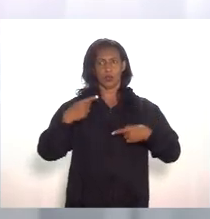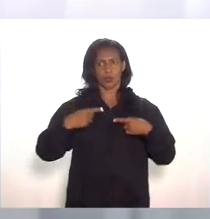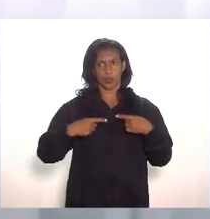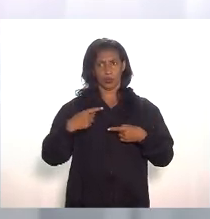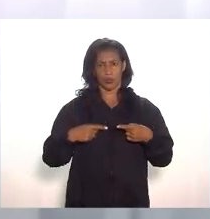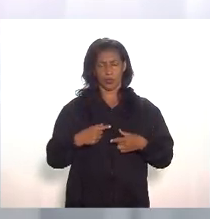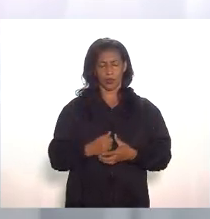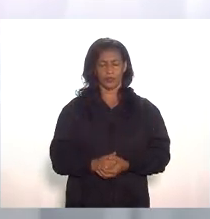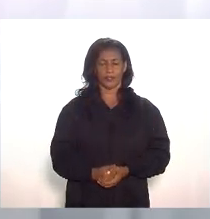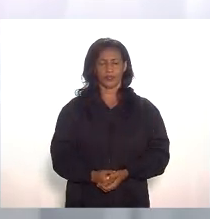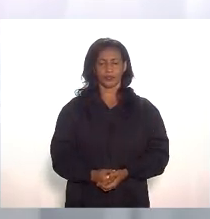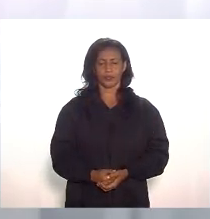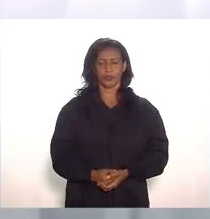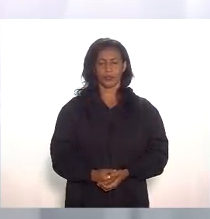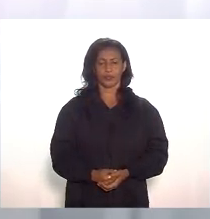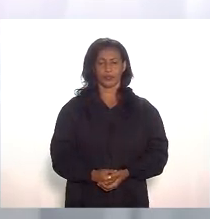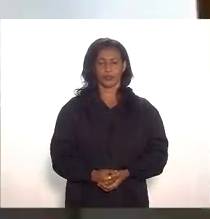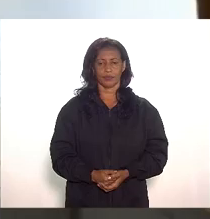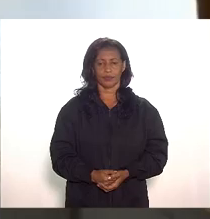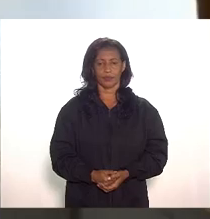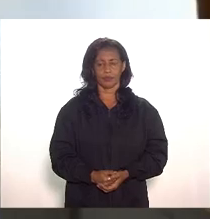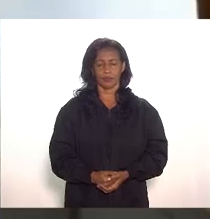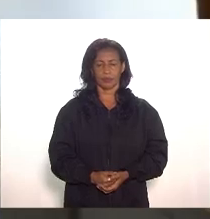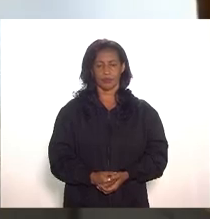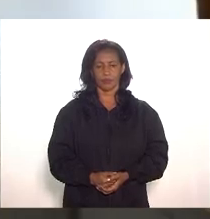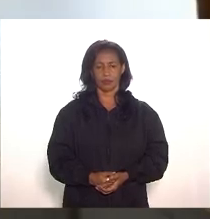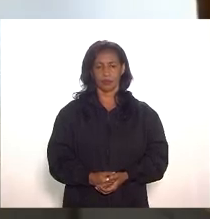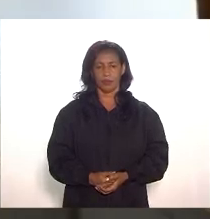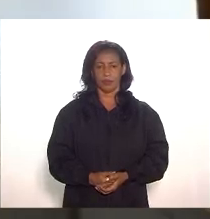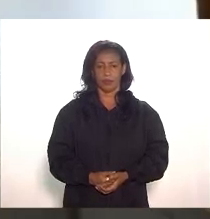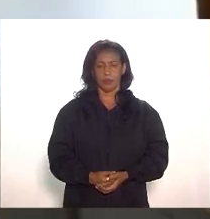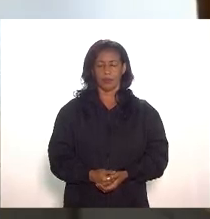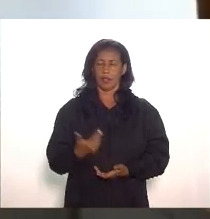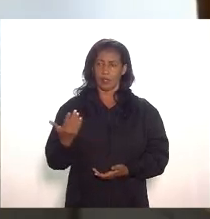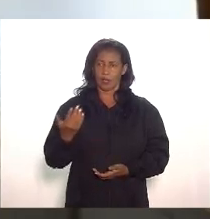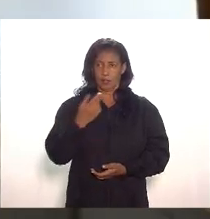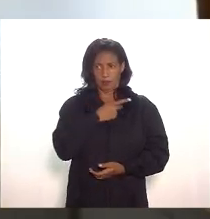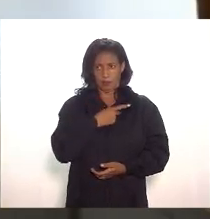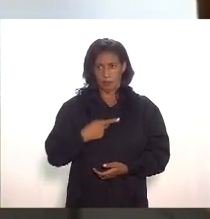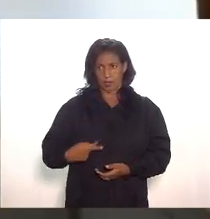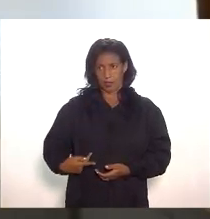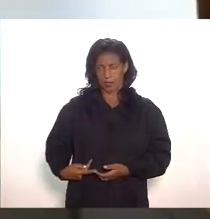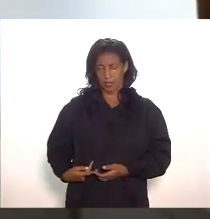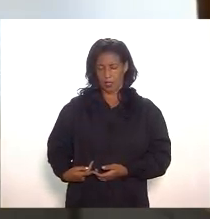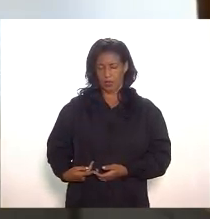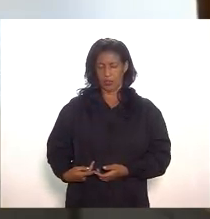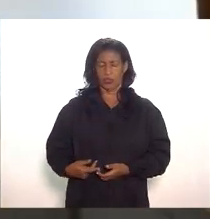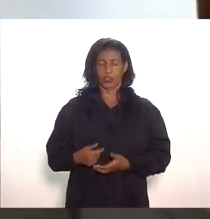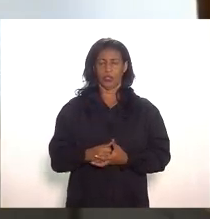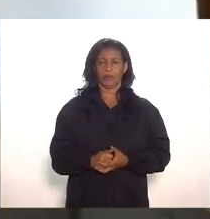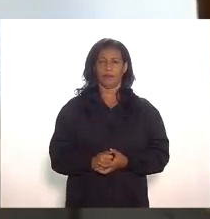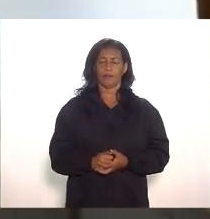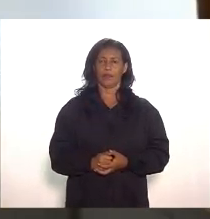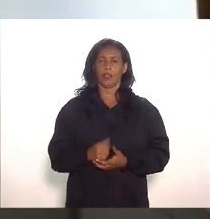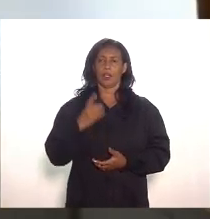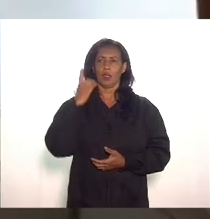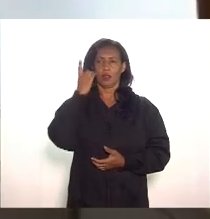Deputado Luiz Paulo. Senhora presidente, em parte, o deputado Flávio